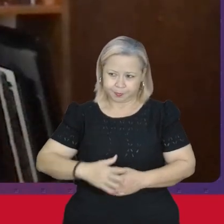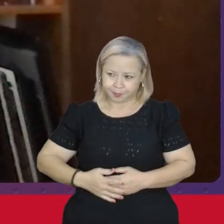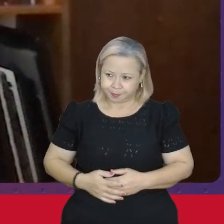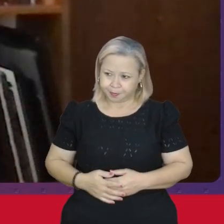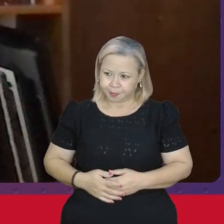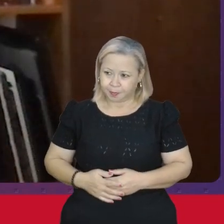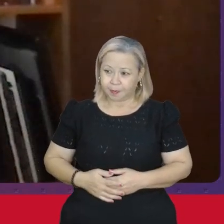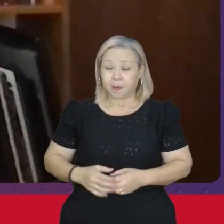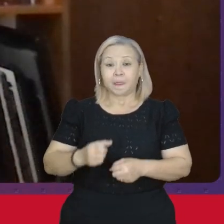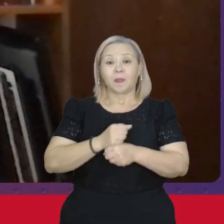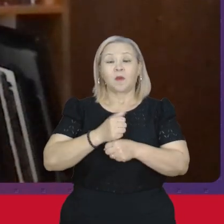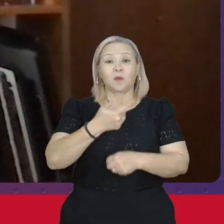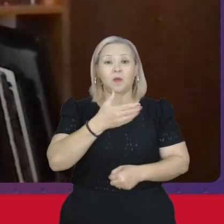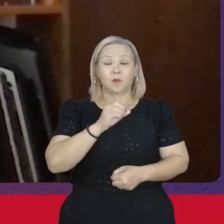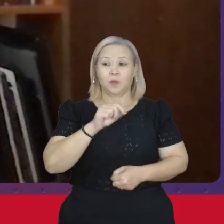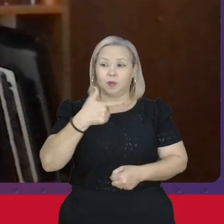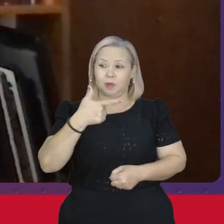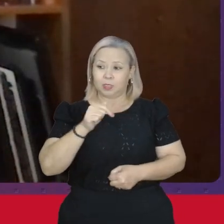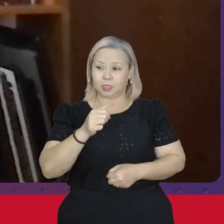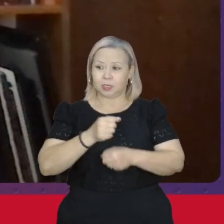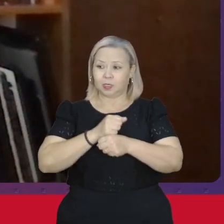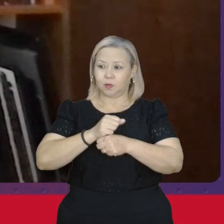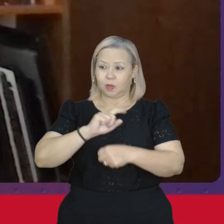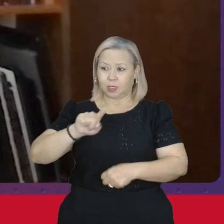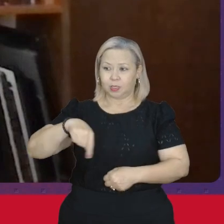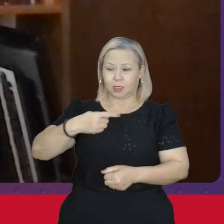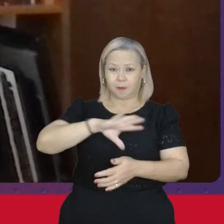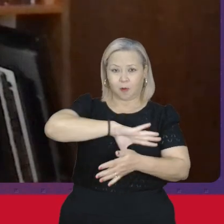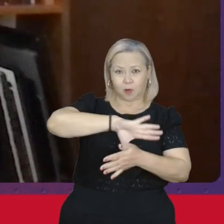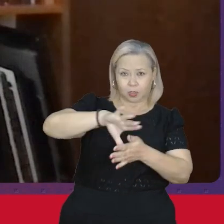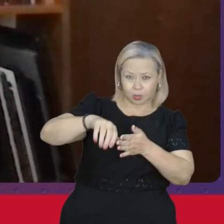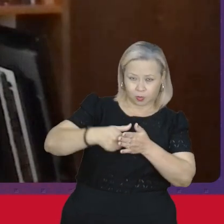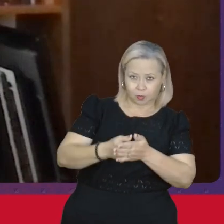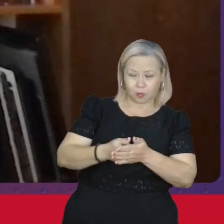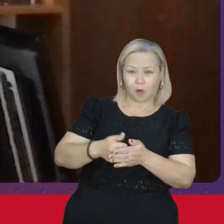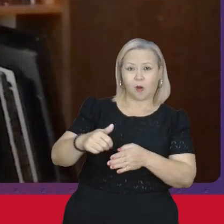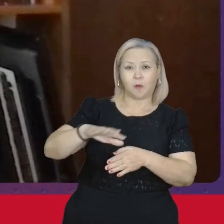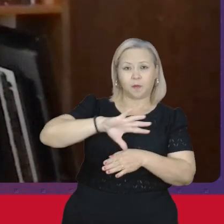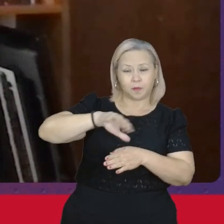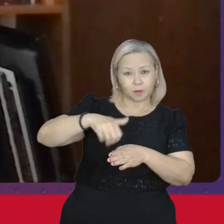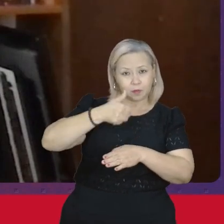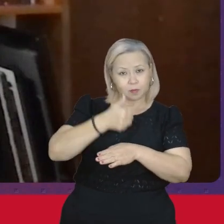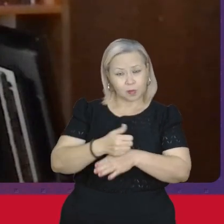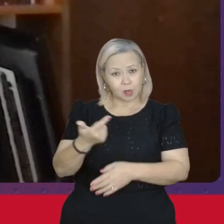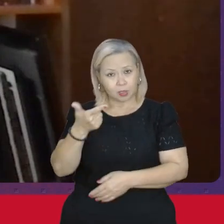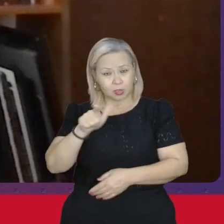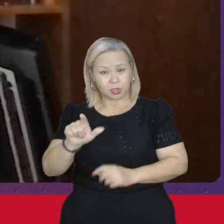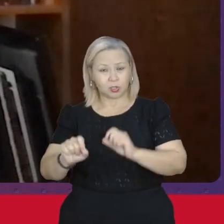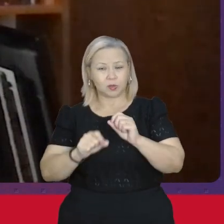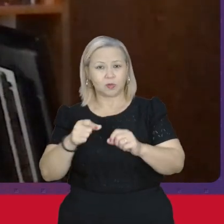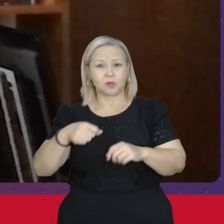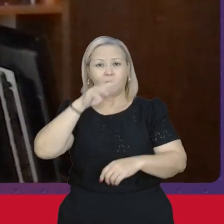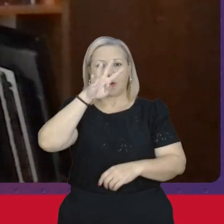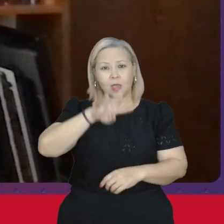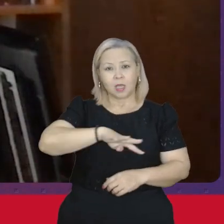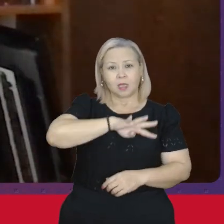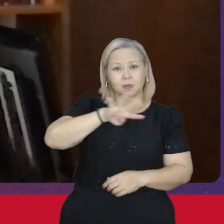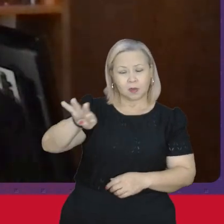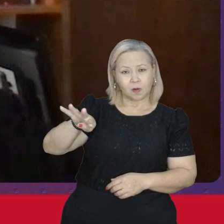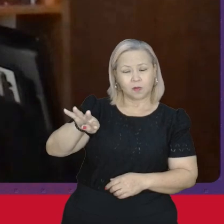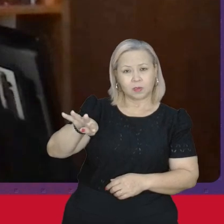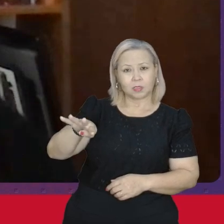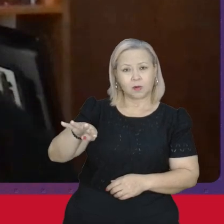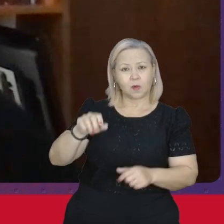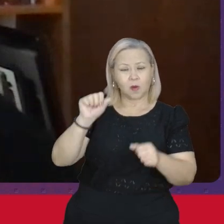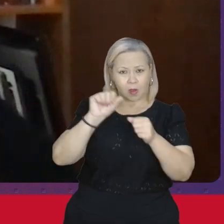Em 2017, logo depois do golpe, quando, de novo, essa escala brasileira de insegurança alimentar é